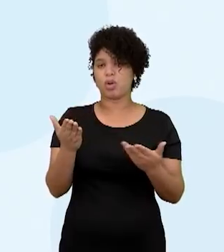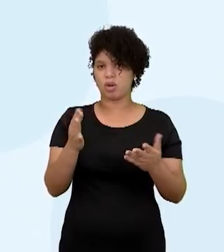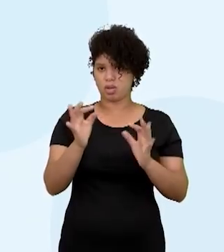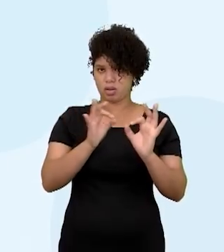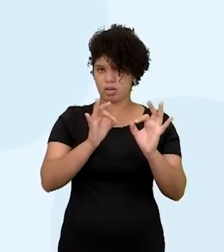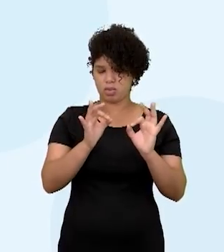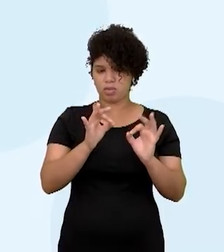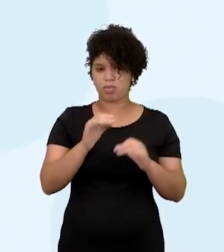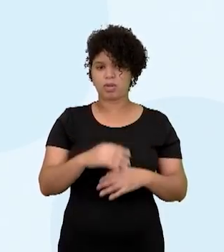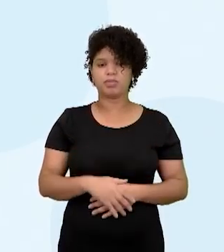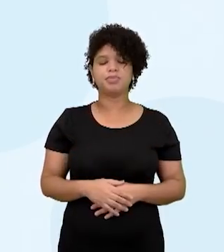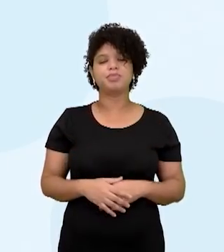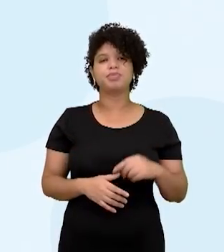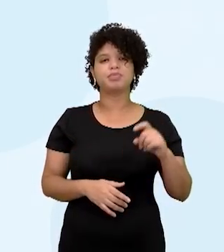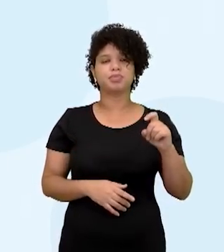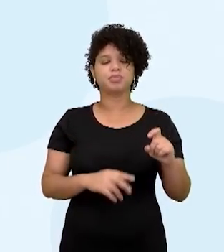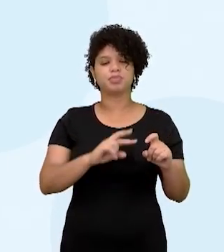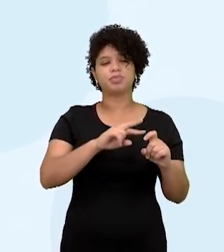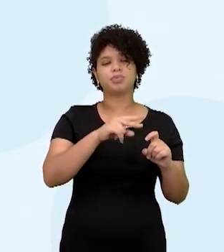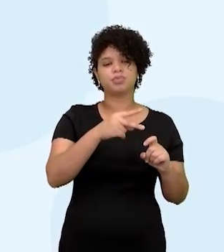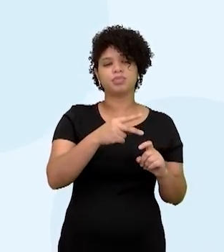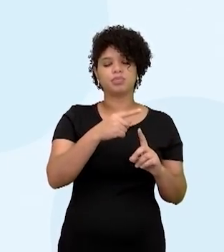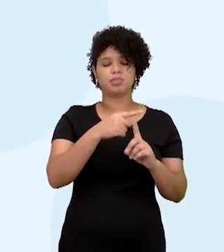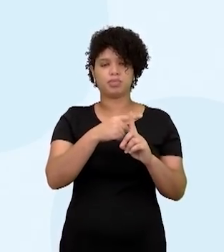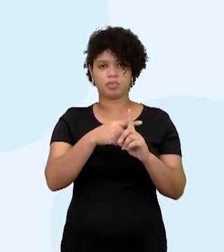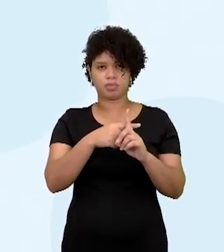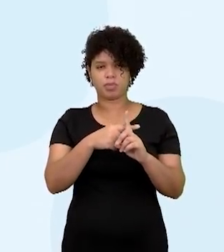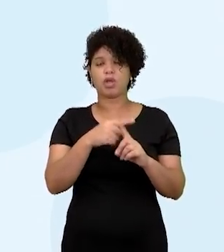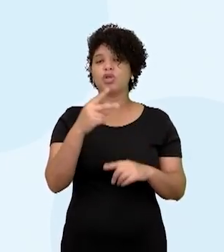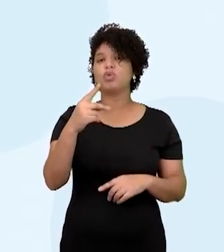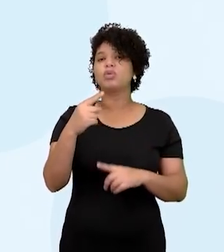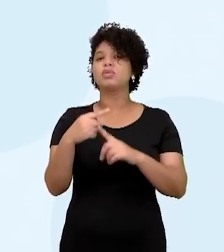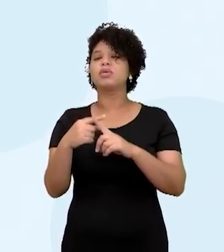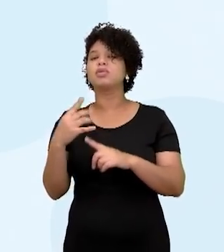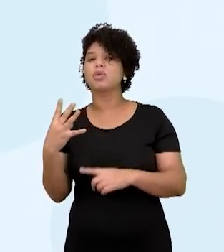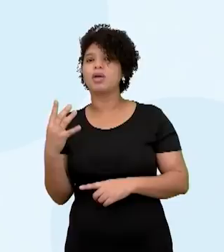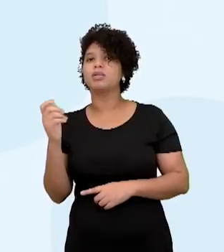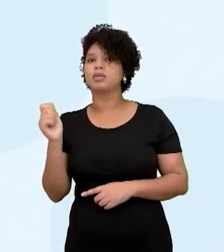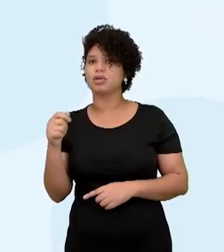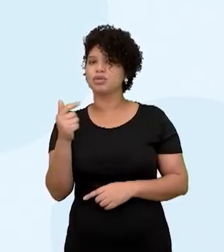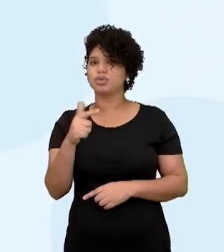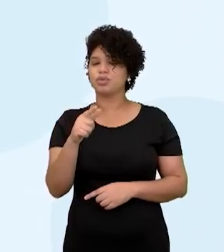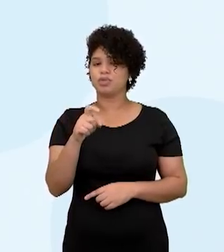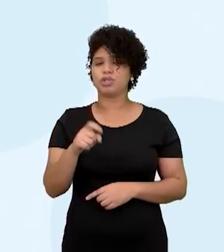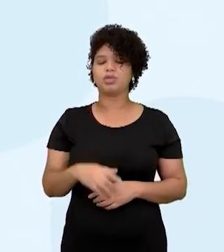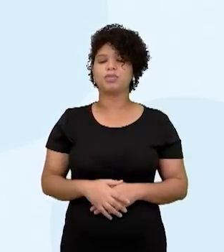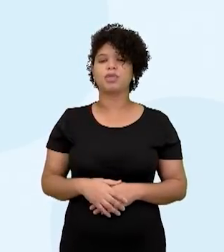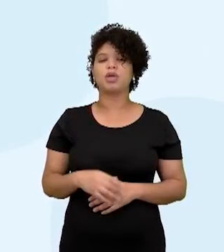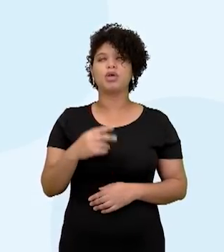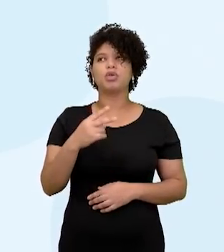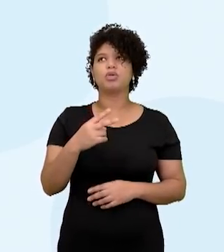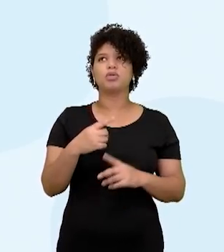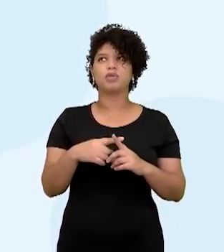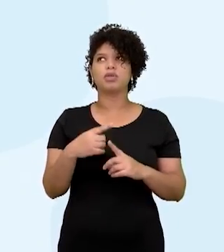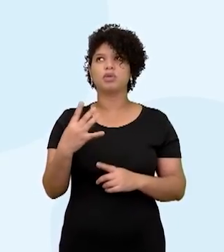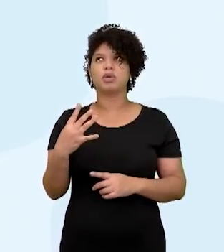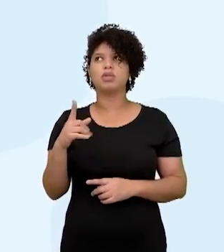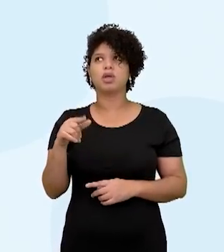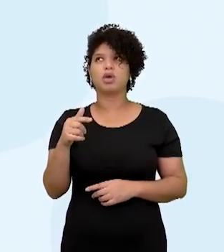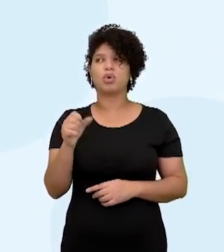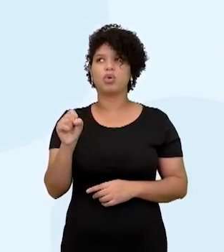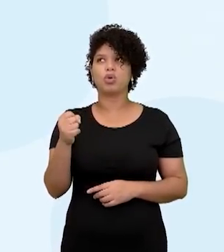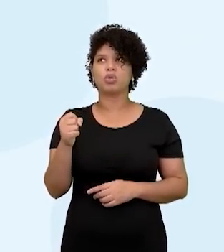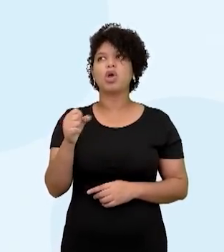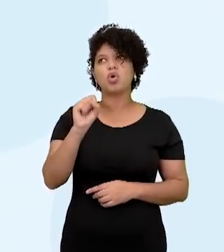X quadrado fica x quadrado. Aqui no meio dá para fazer 2 vezes 4 e repetir o x. 2 vezes 4, 8.